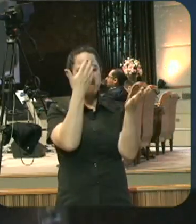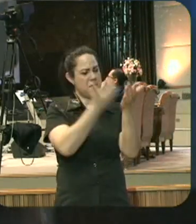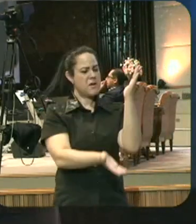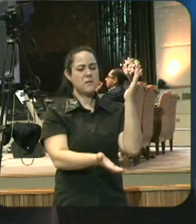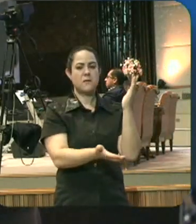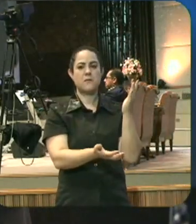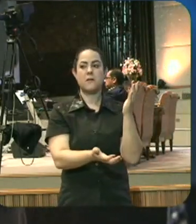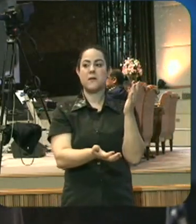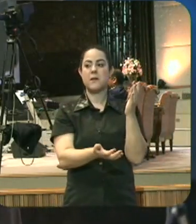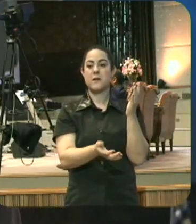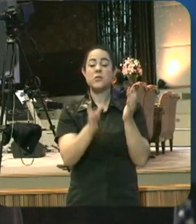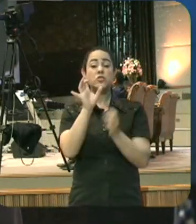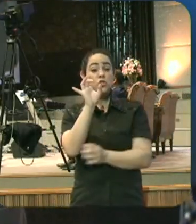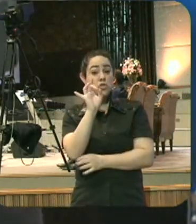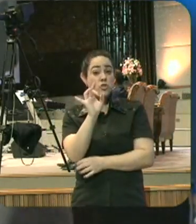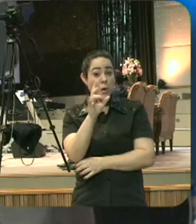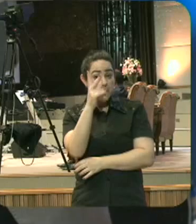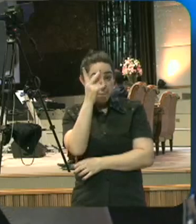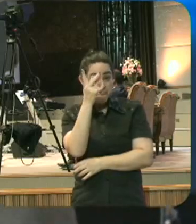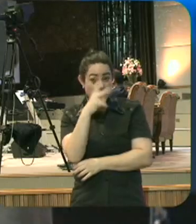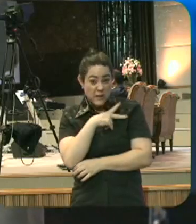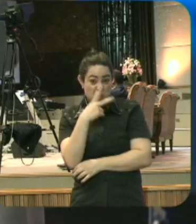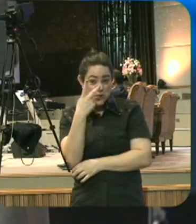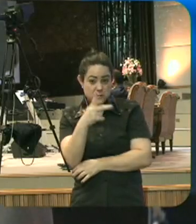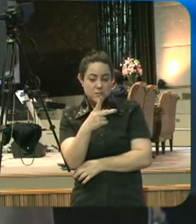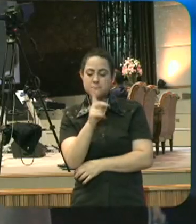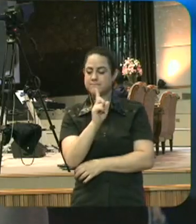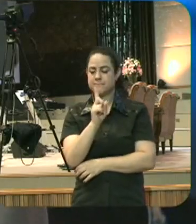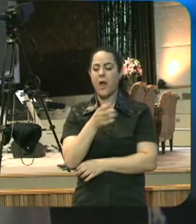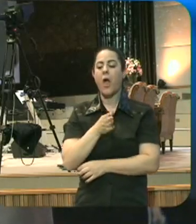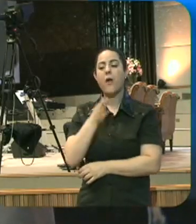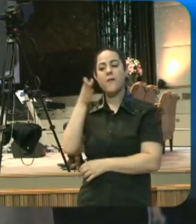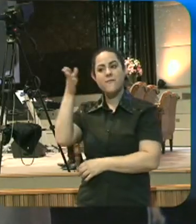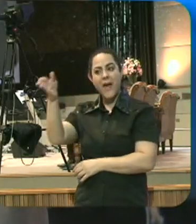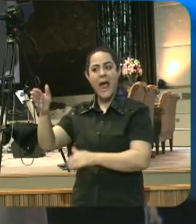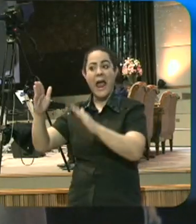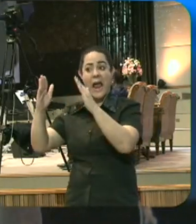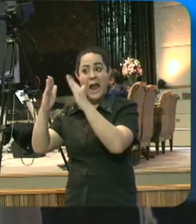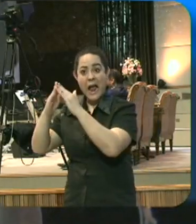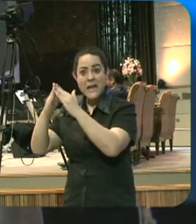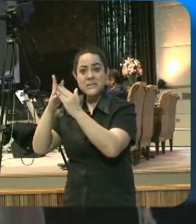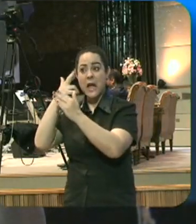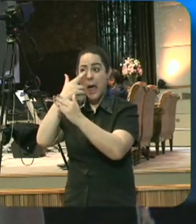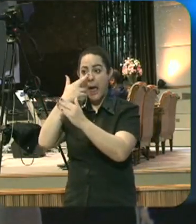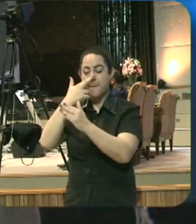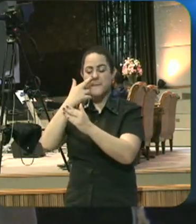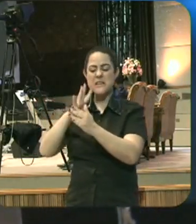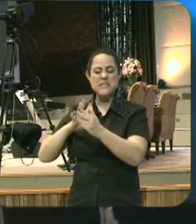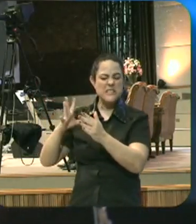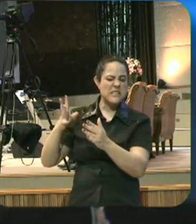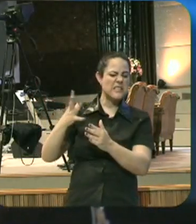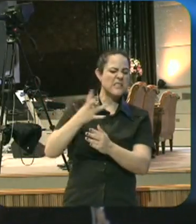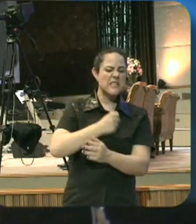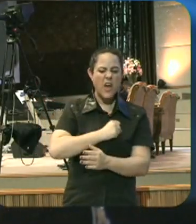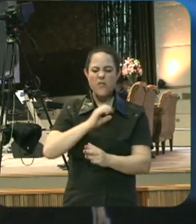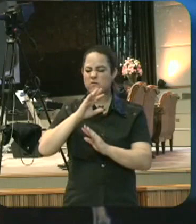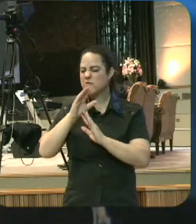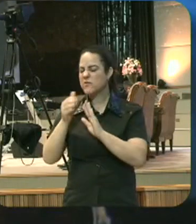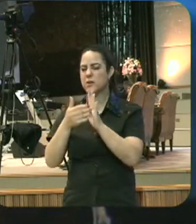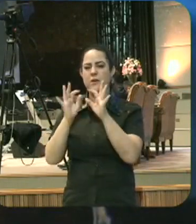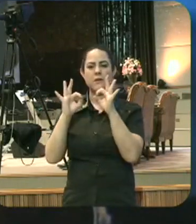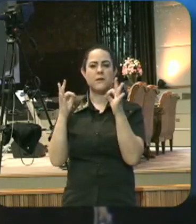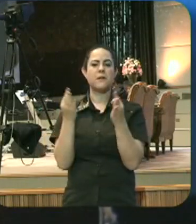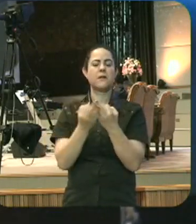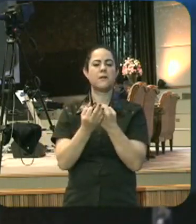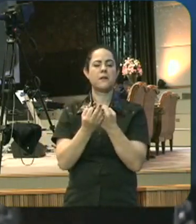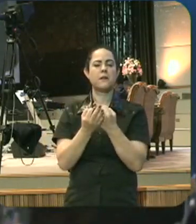não. Agora vai para a casa de Raabe, corre lá e salva toda aquela família.